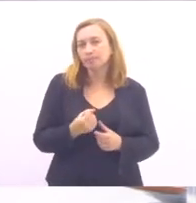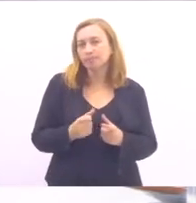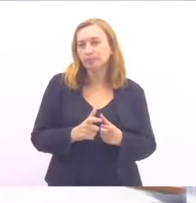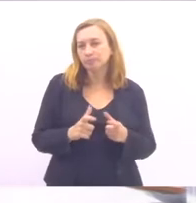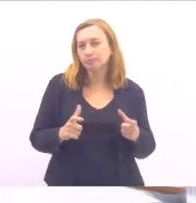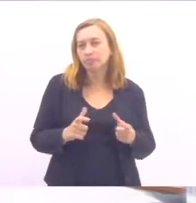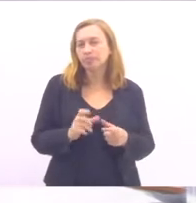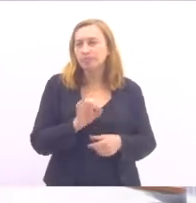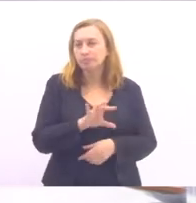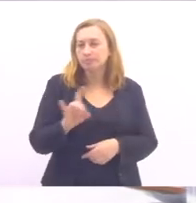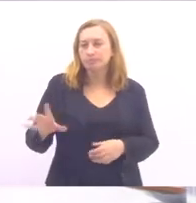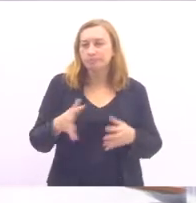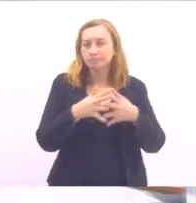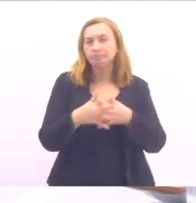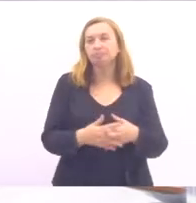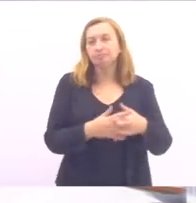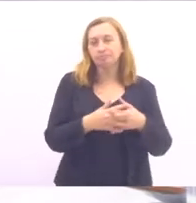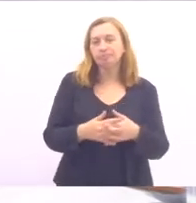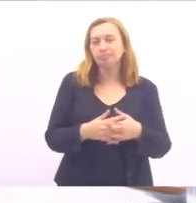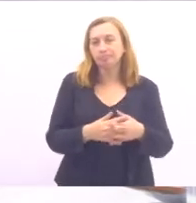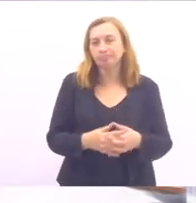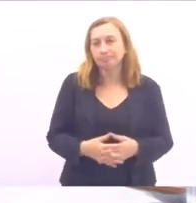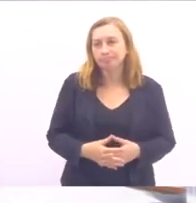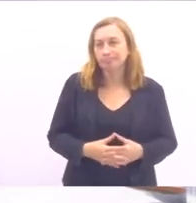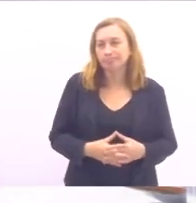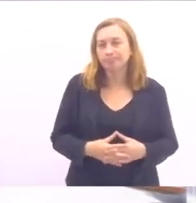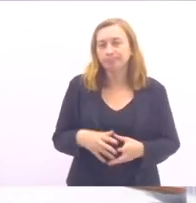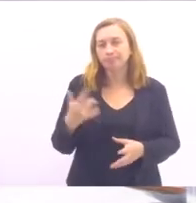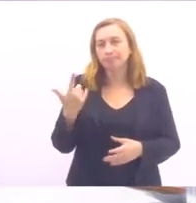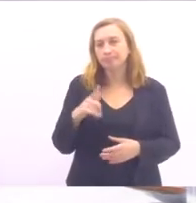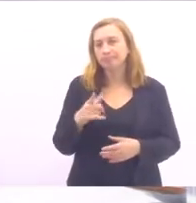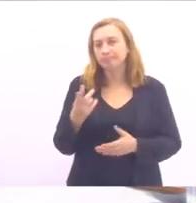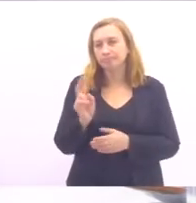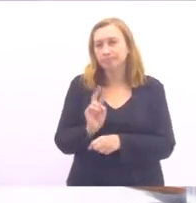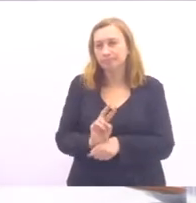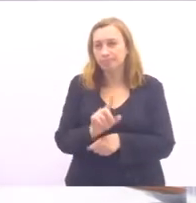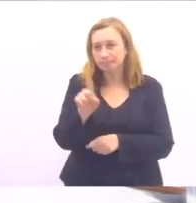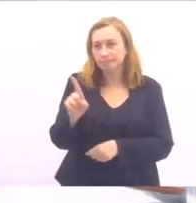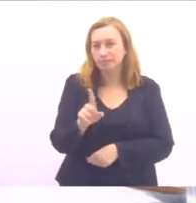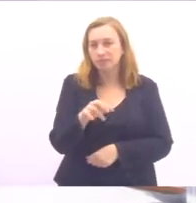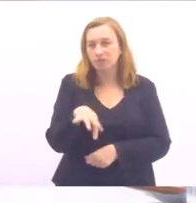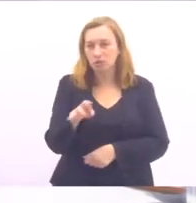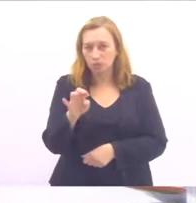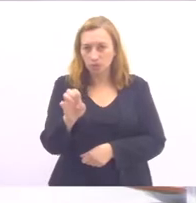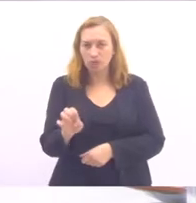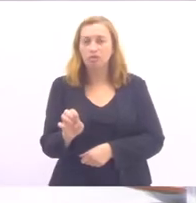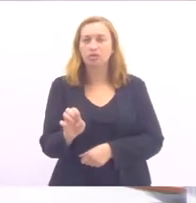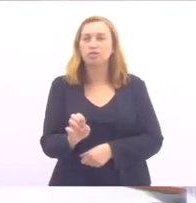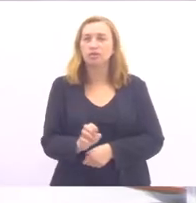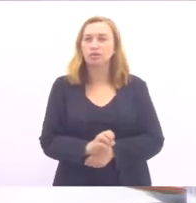era muito, porque cada caminhão daqueles, aquele maior que a gente conseguiu emprestado lá dos quiosques,